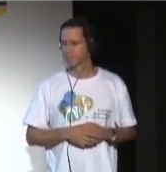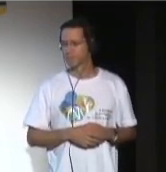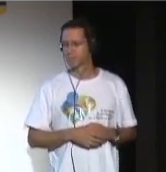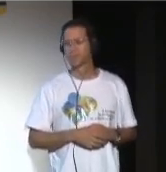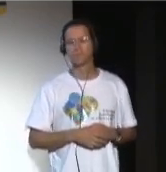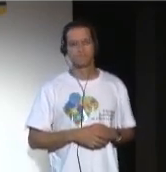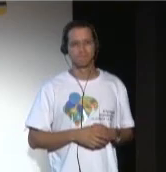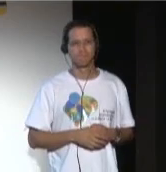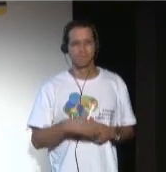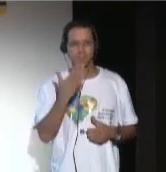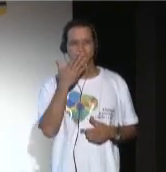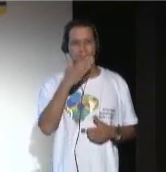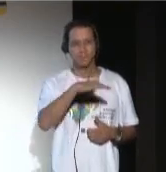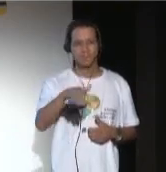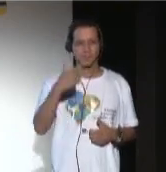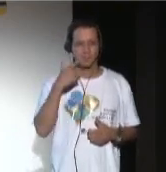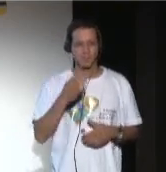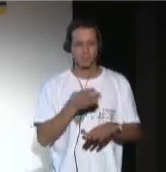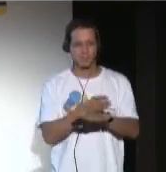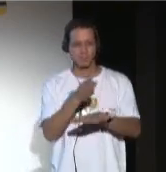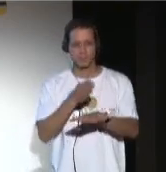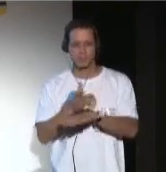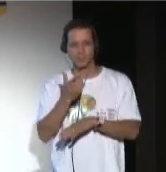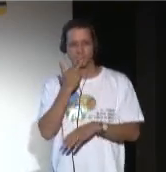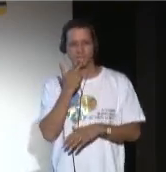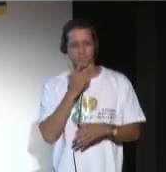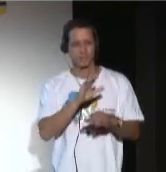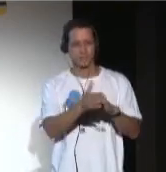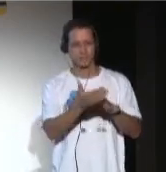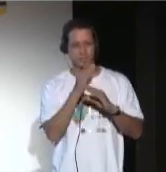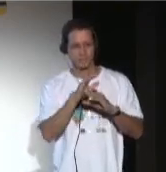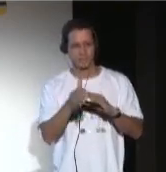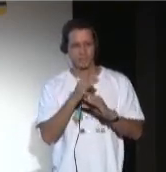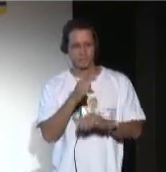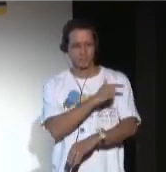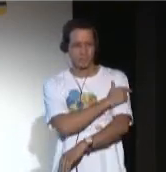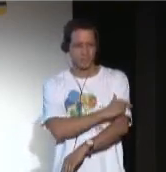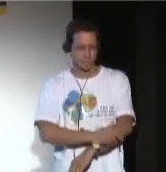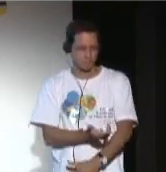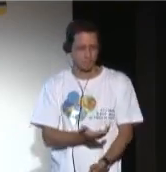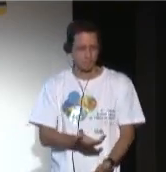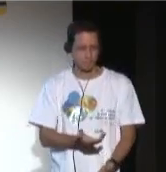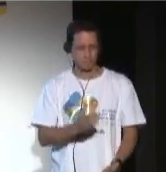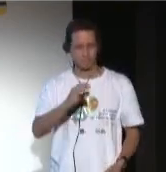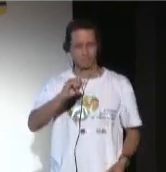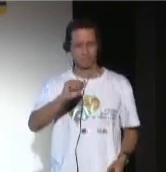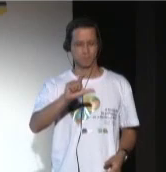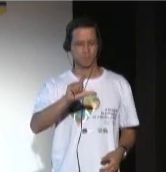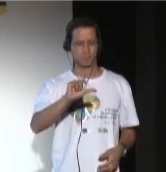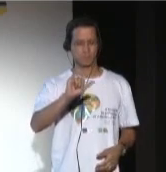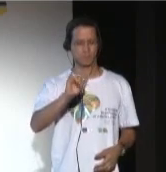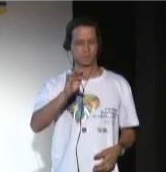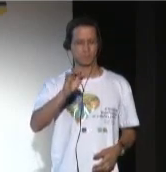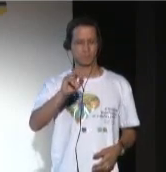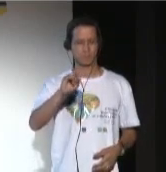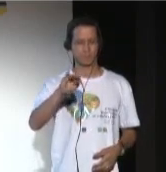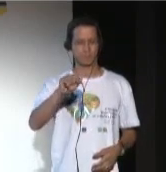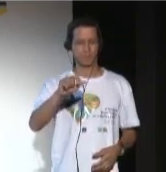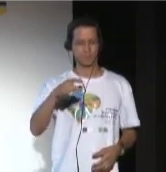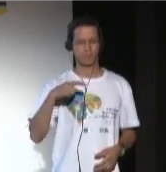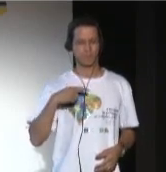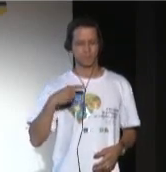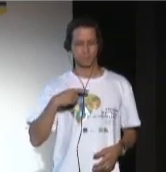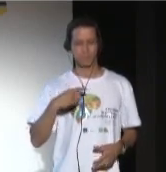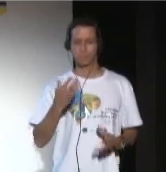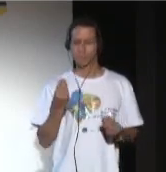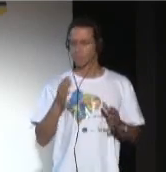onde minhas crianças vão. Falam de cooperação, falam de respeito. Na Califórnia, muita gente fala espanhol, então por isso que tem inglês e